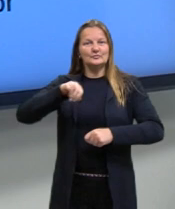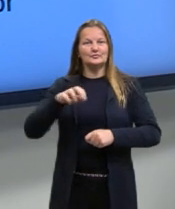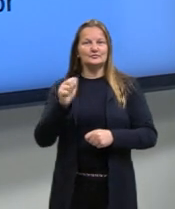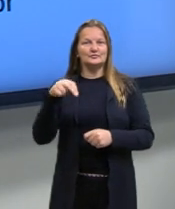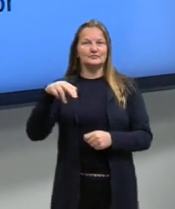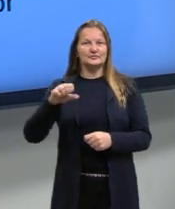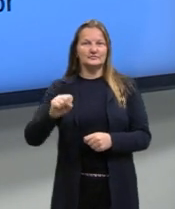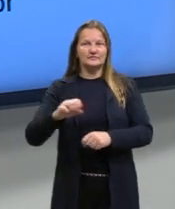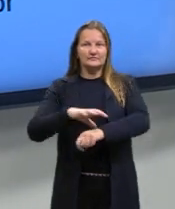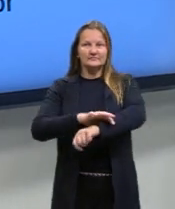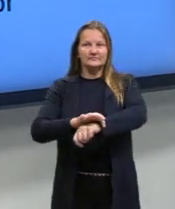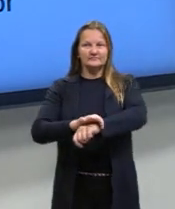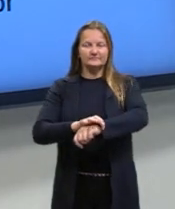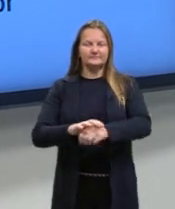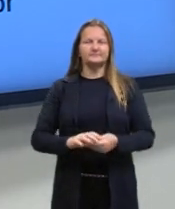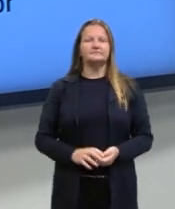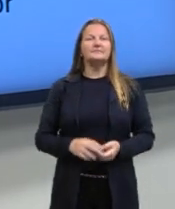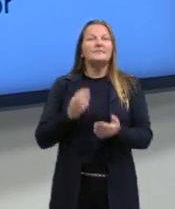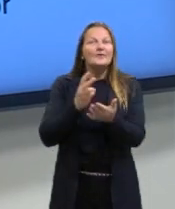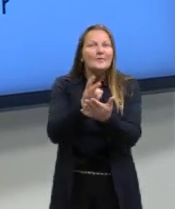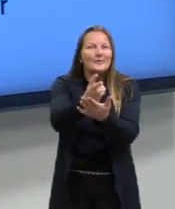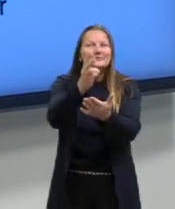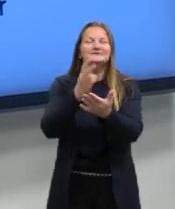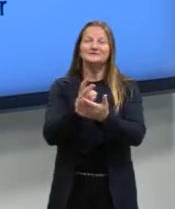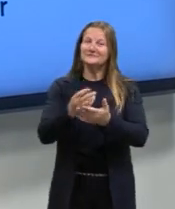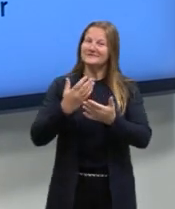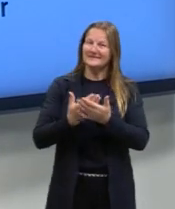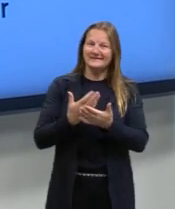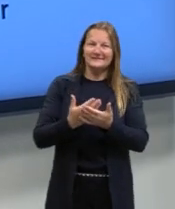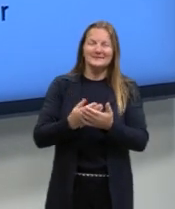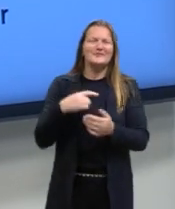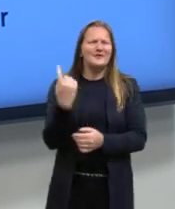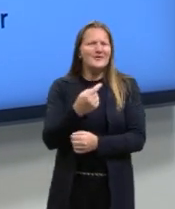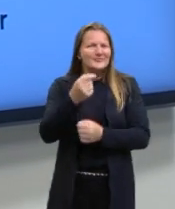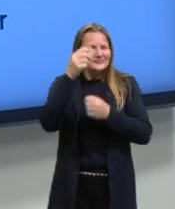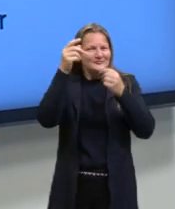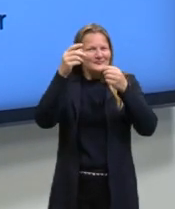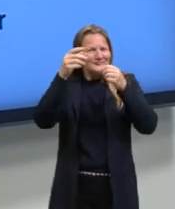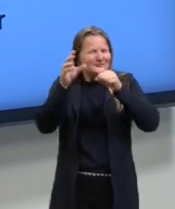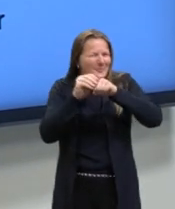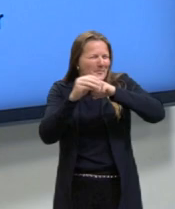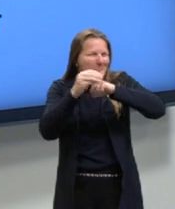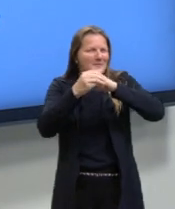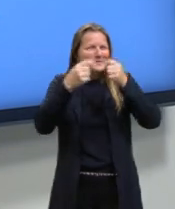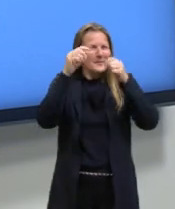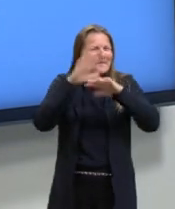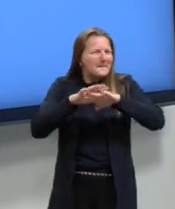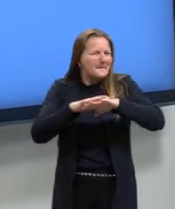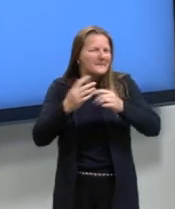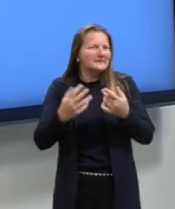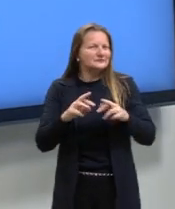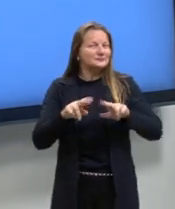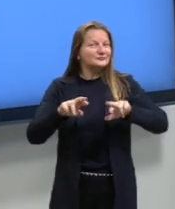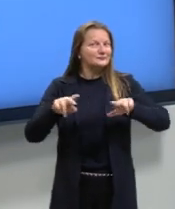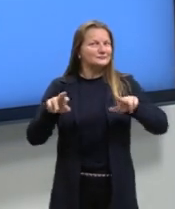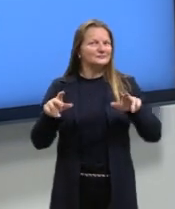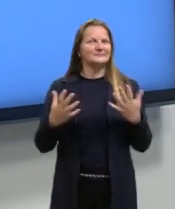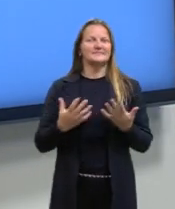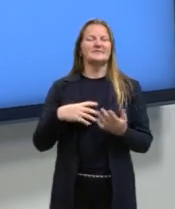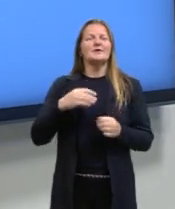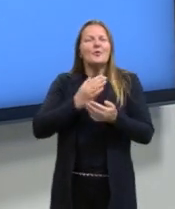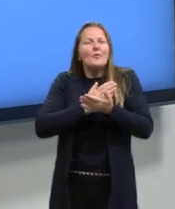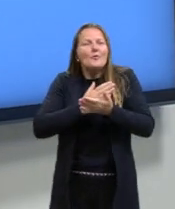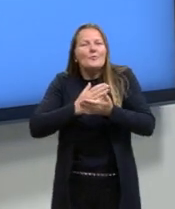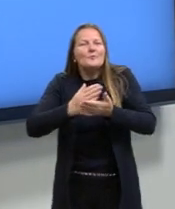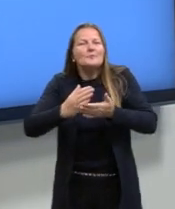nós vamos dar continuidade nas nossas aulas né nos nossos conhecimentos matemáticos nós iniciamos